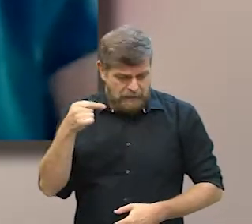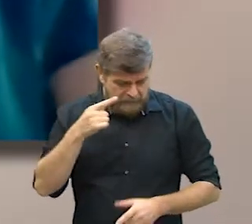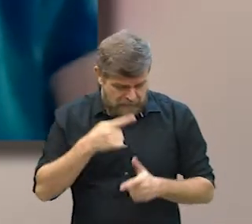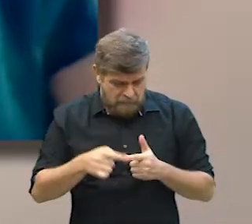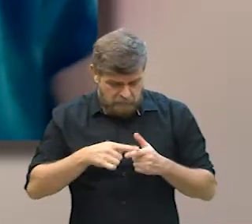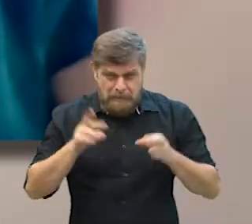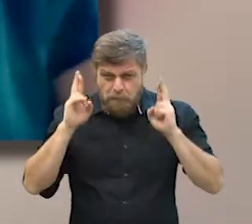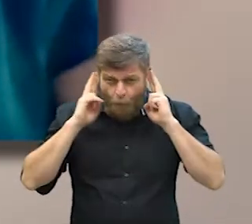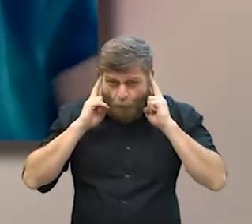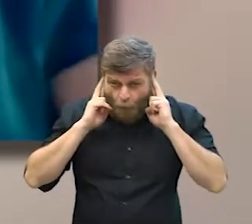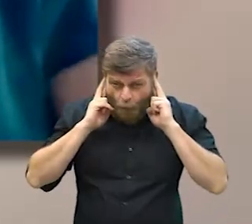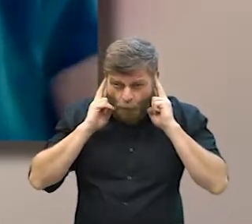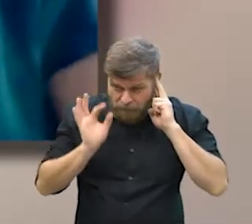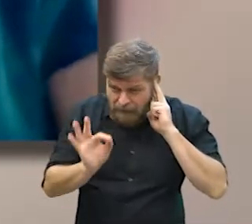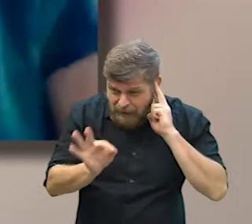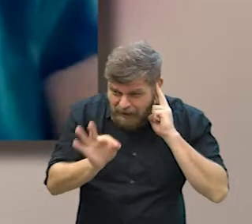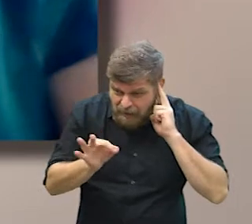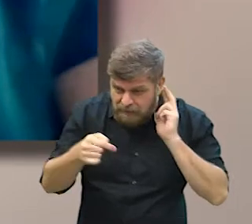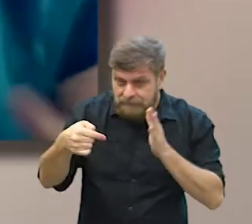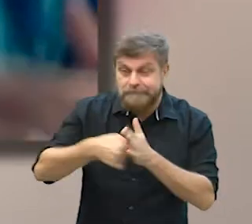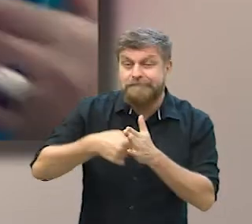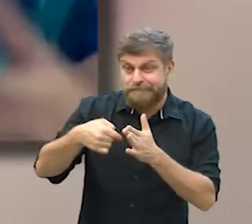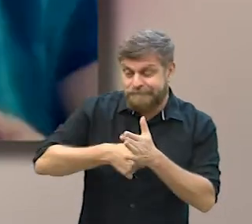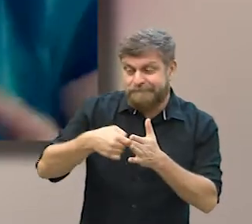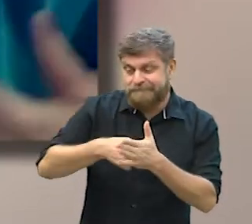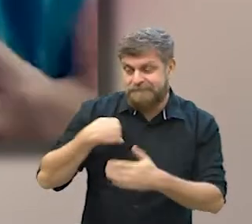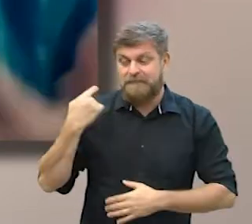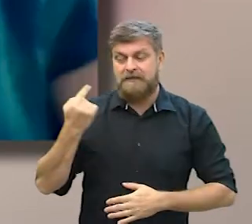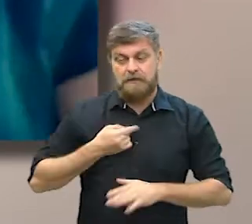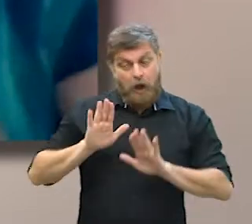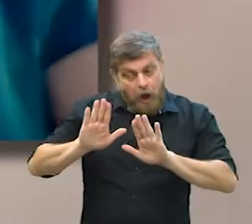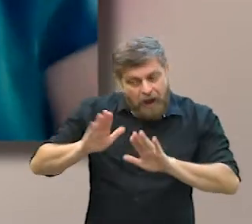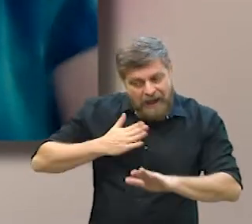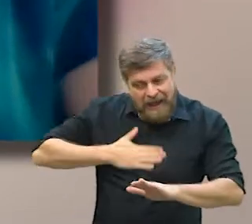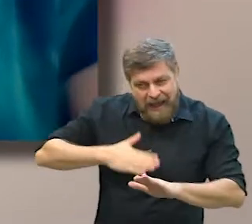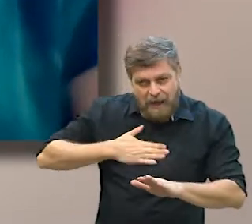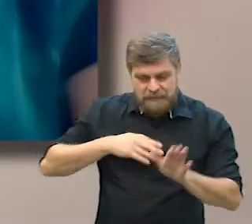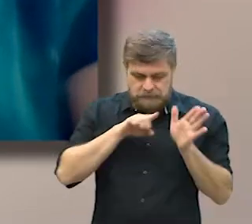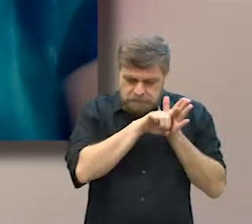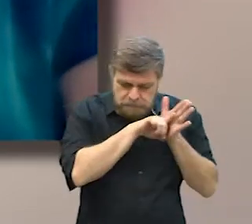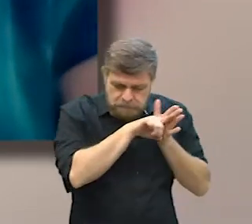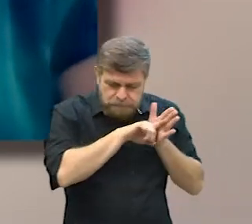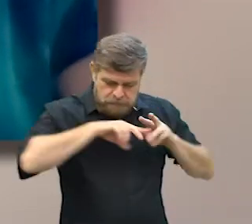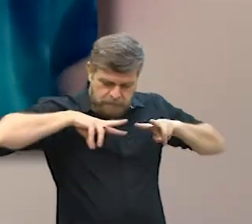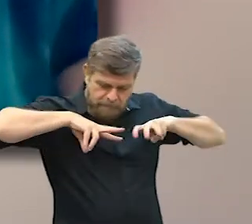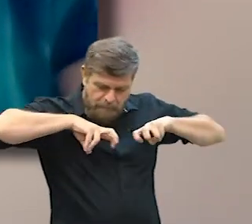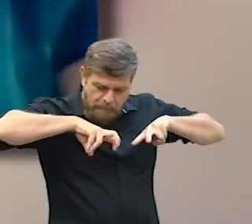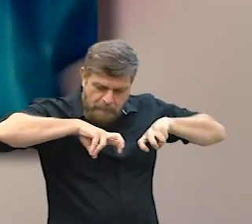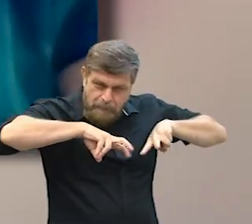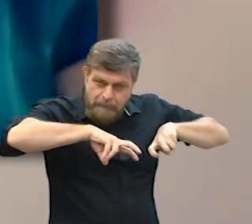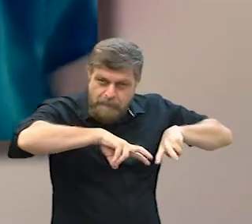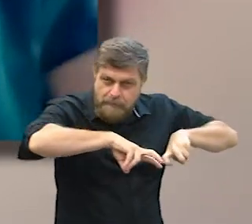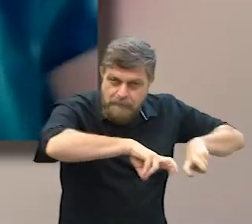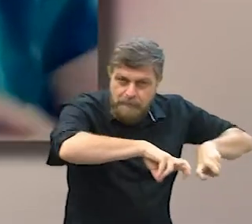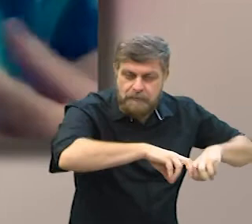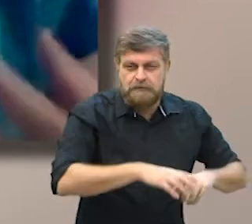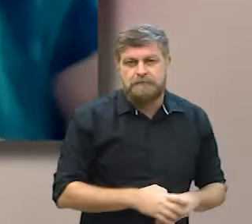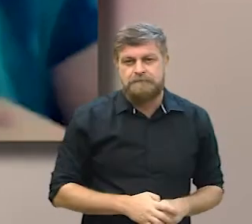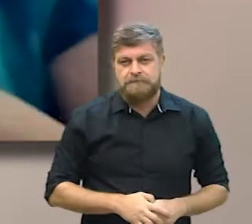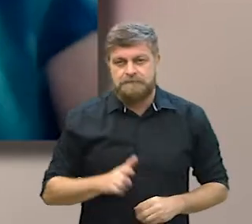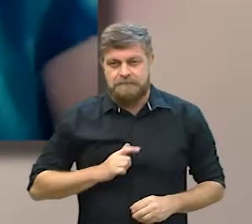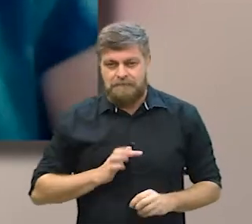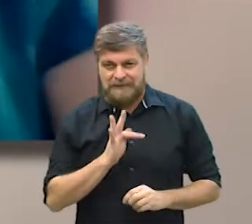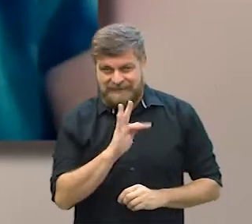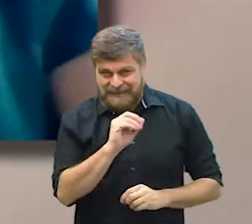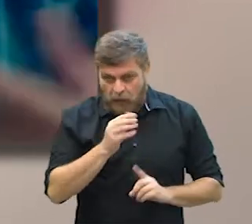pode ter alguma questão auditiva, e é aí que a gente começa todo o processo de investigação, não só,